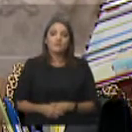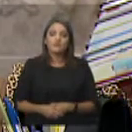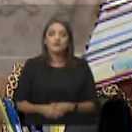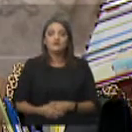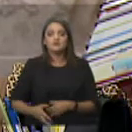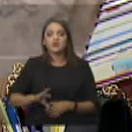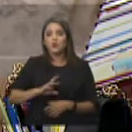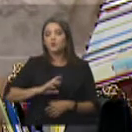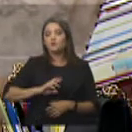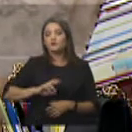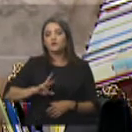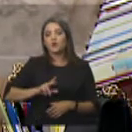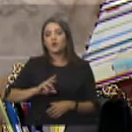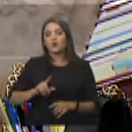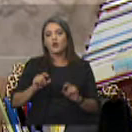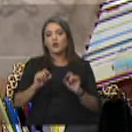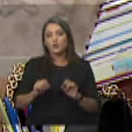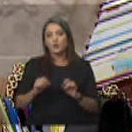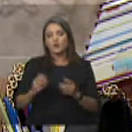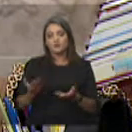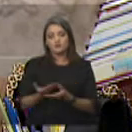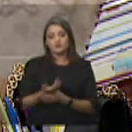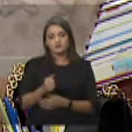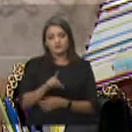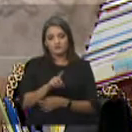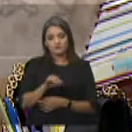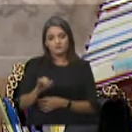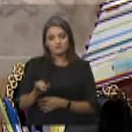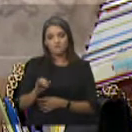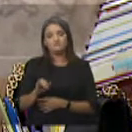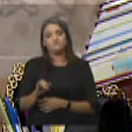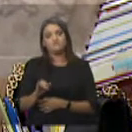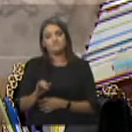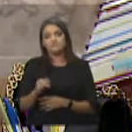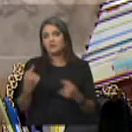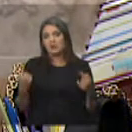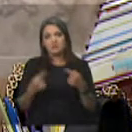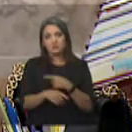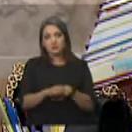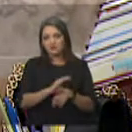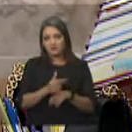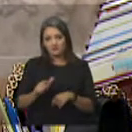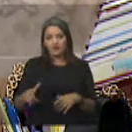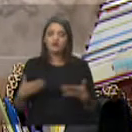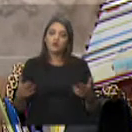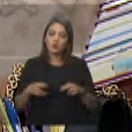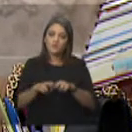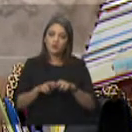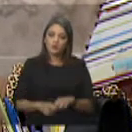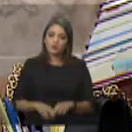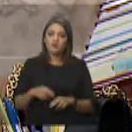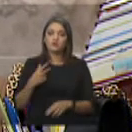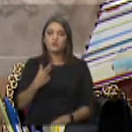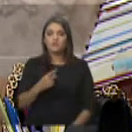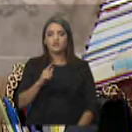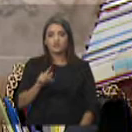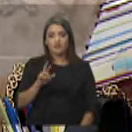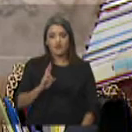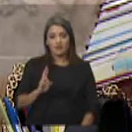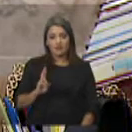exame das ações com inconstitucionalidade que deva ser declarado. Em face disso, a Procuradoria-Geral